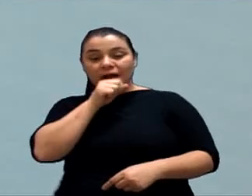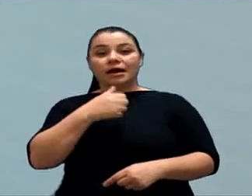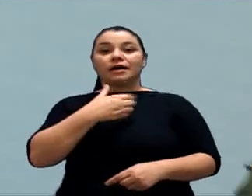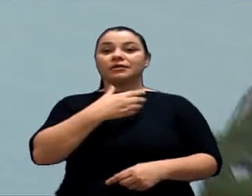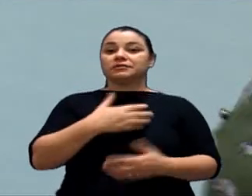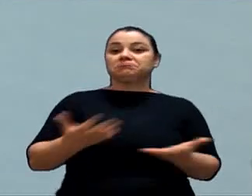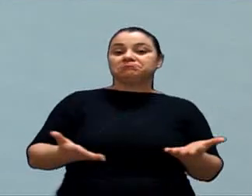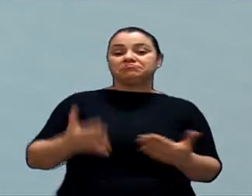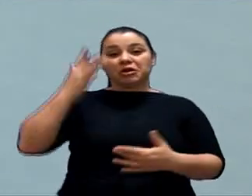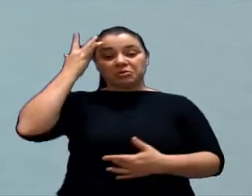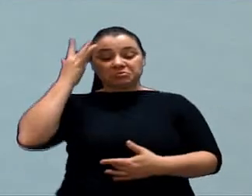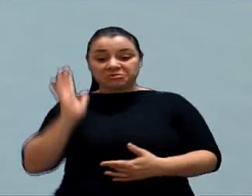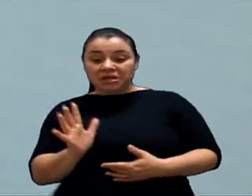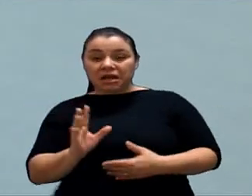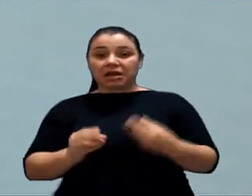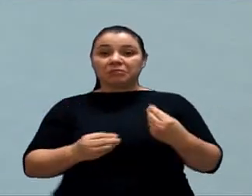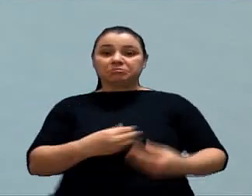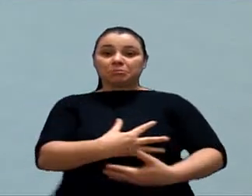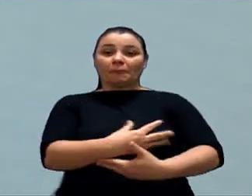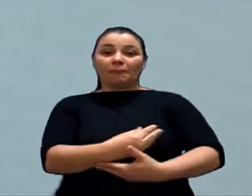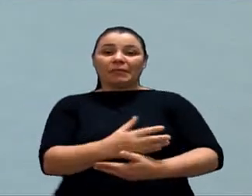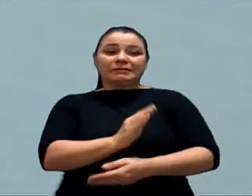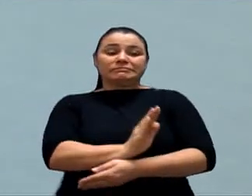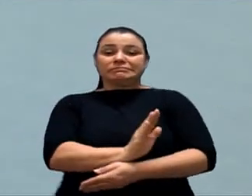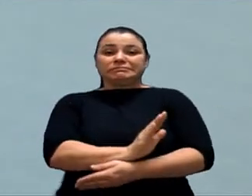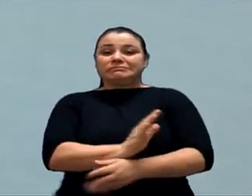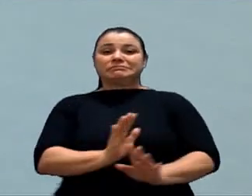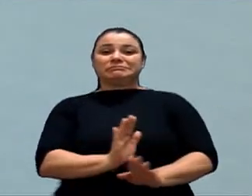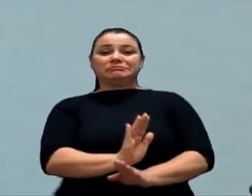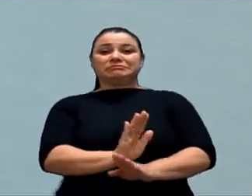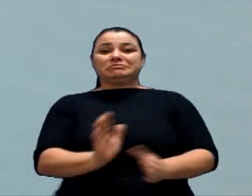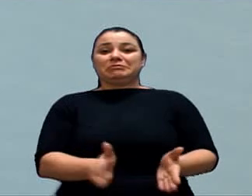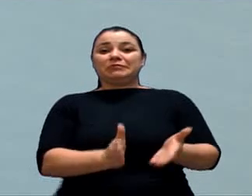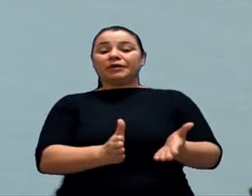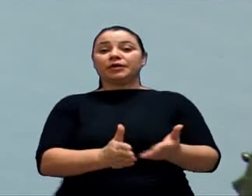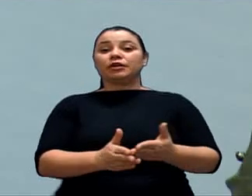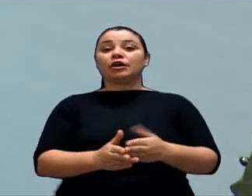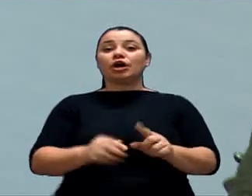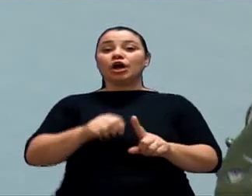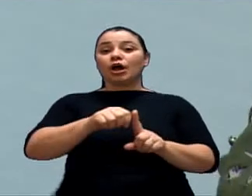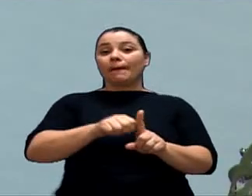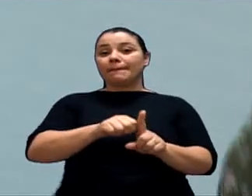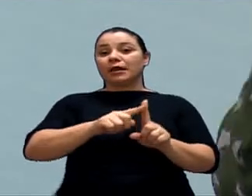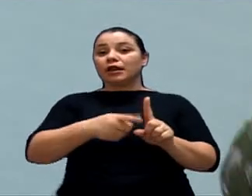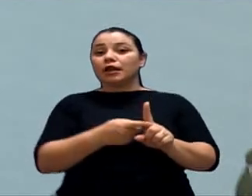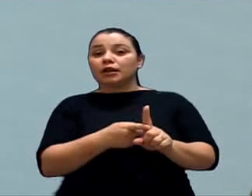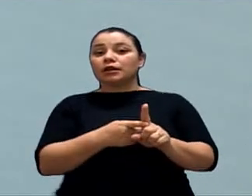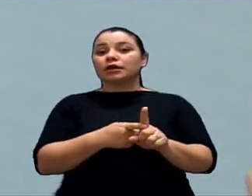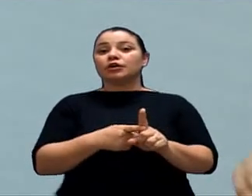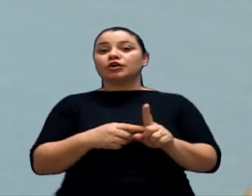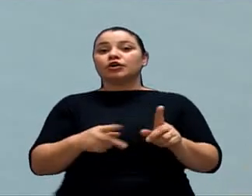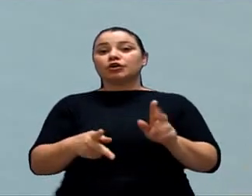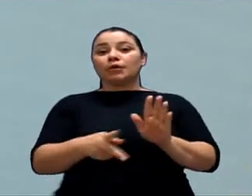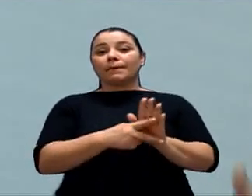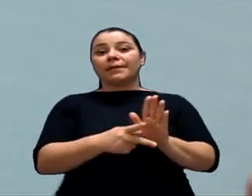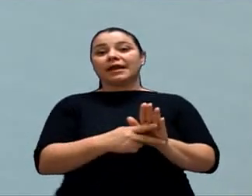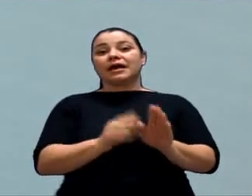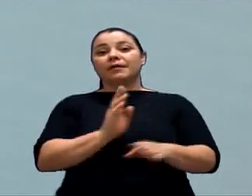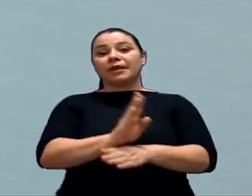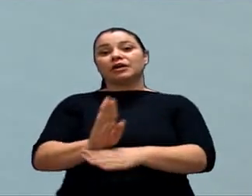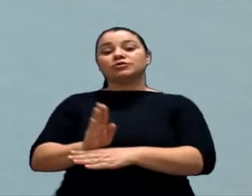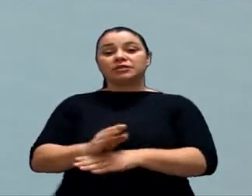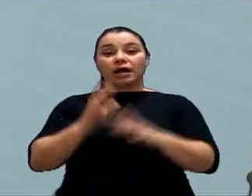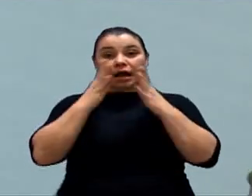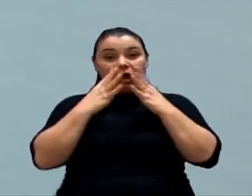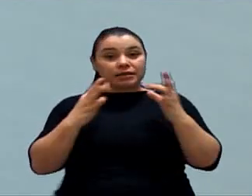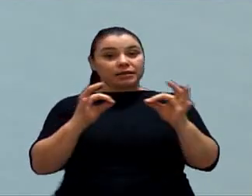receio, não foram de alguma forma estimuladas no período pré-natal, que seria a função da